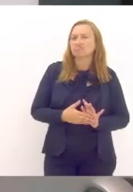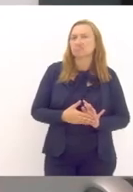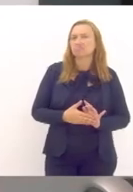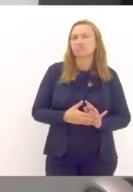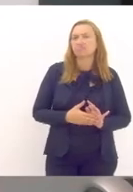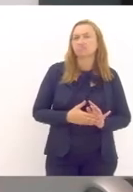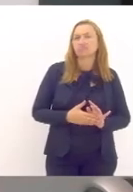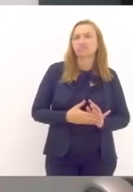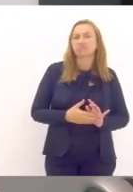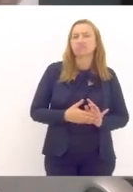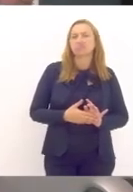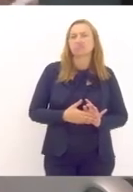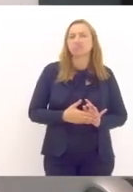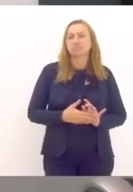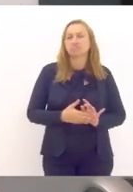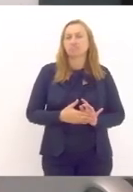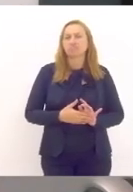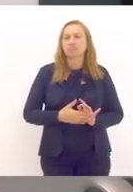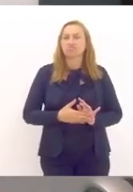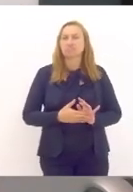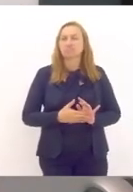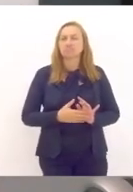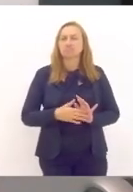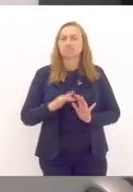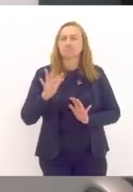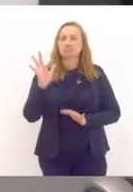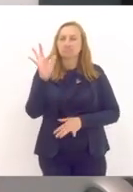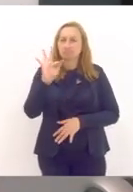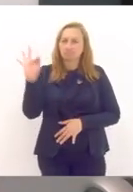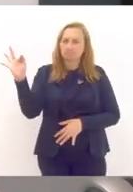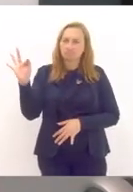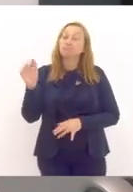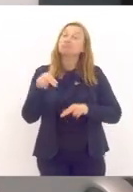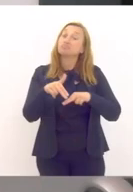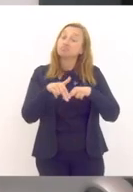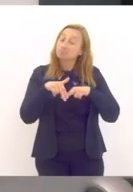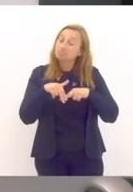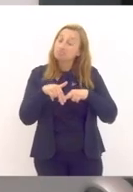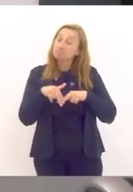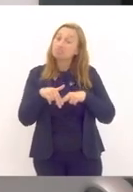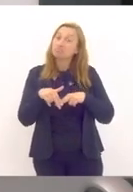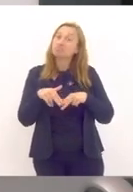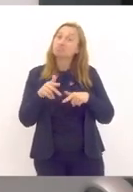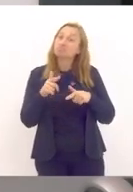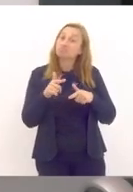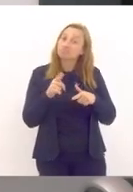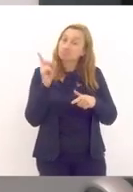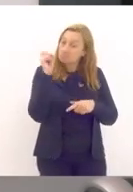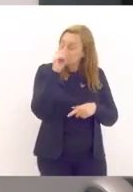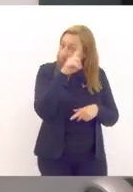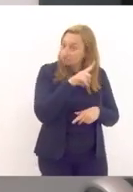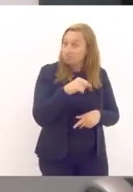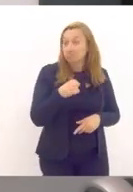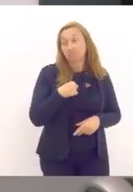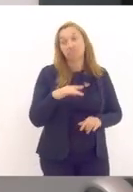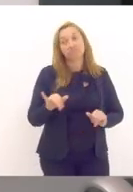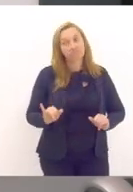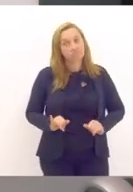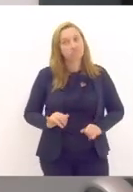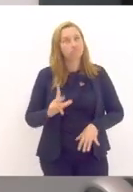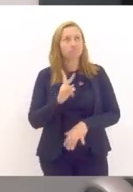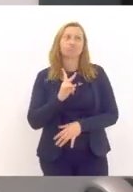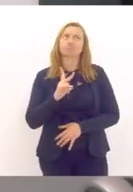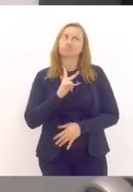o Tesouro Nacional. Essa é que é a grande verdade. E por isso enfrentamos, e por isso eu apanhei